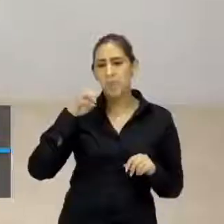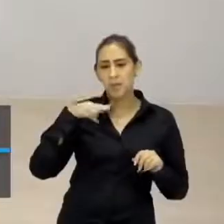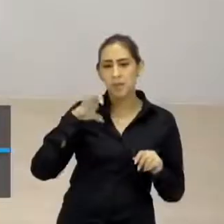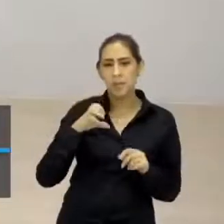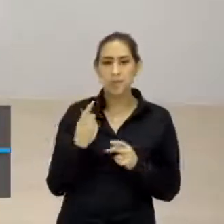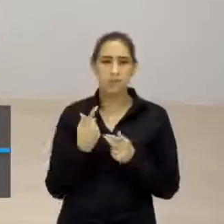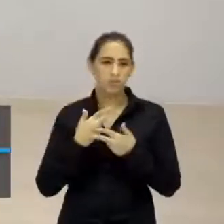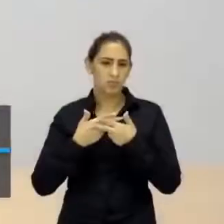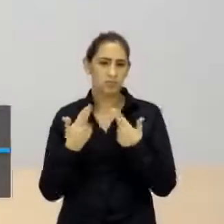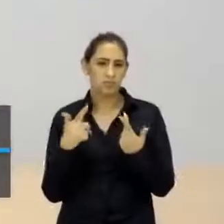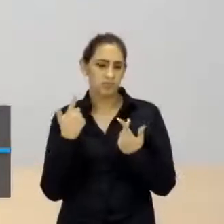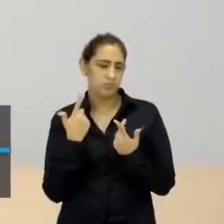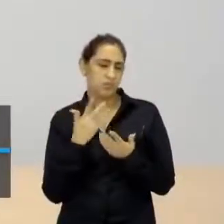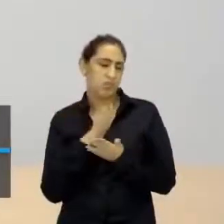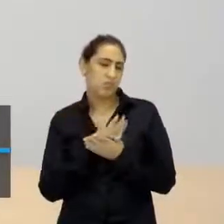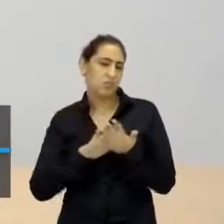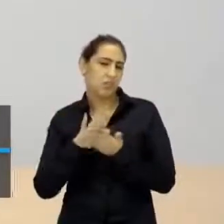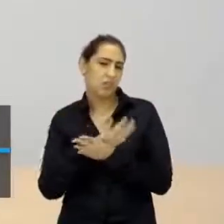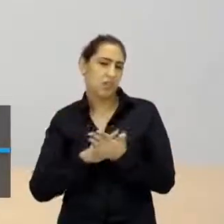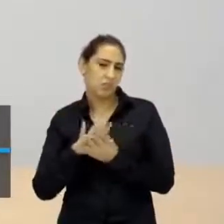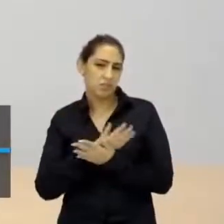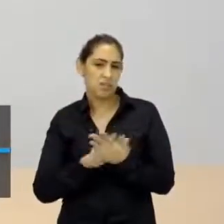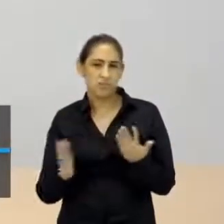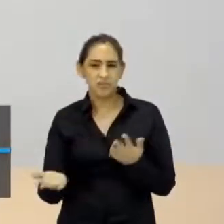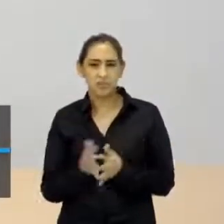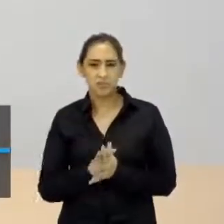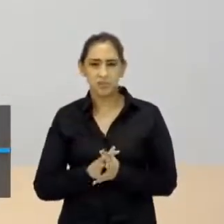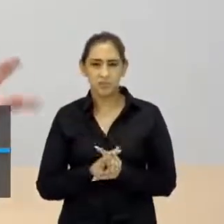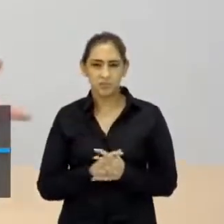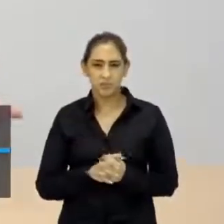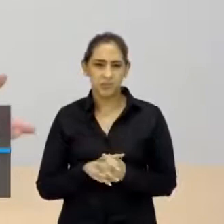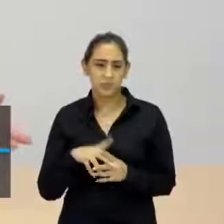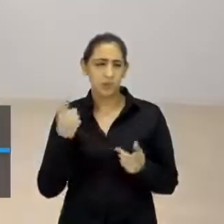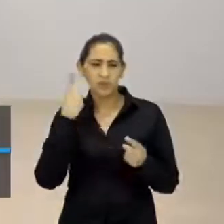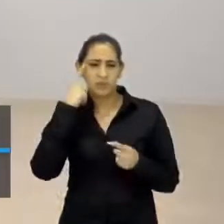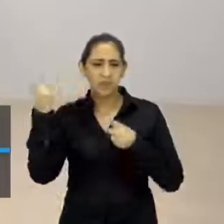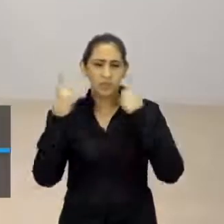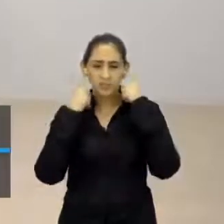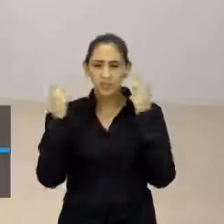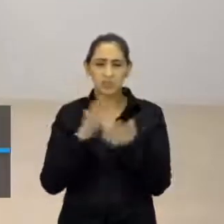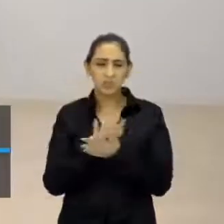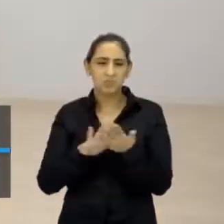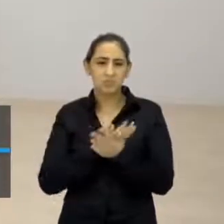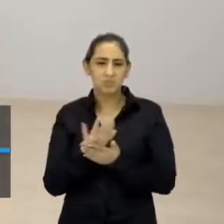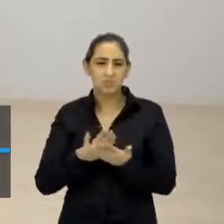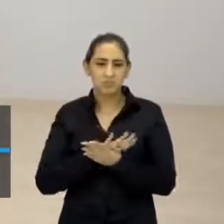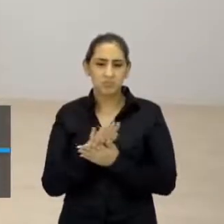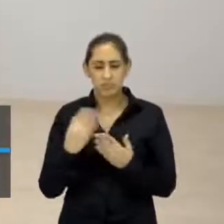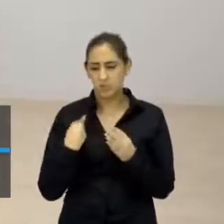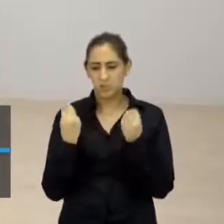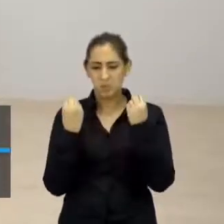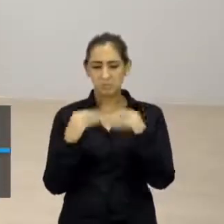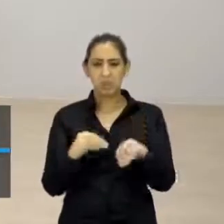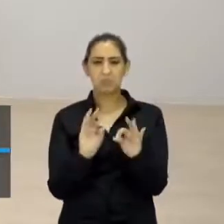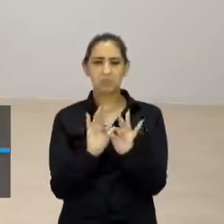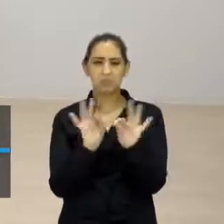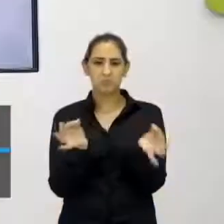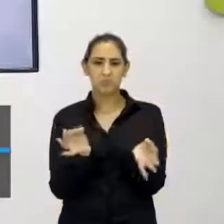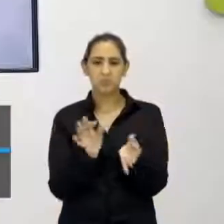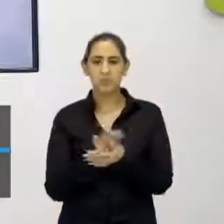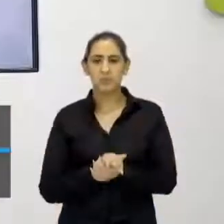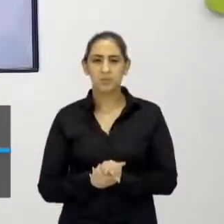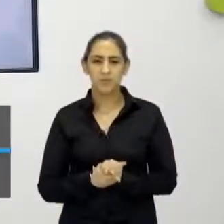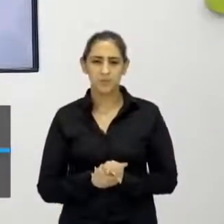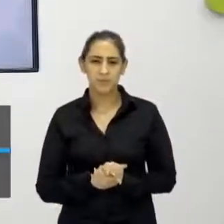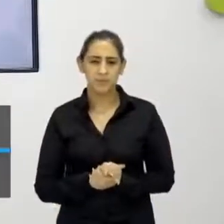Não tem revisão, não tem Exatamente. leitura, não tem reflexão. Não tem reflexão. Enquanto eu estou falando com você aqui agora, eu estou aqui falando